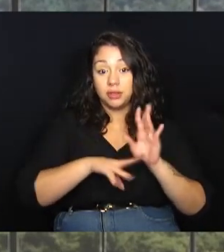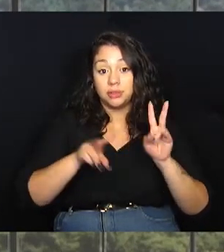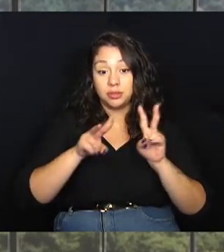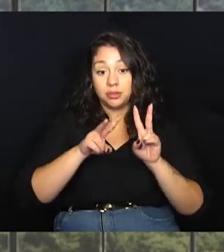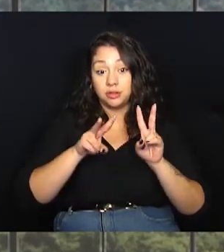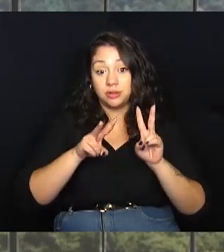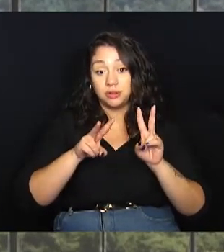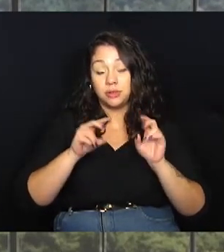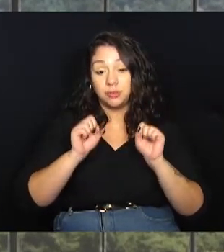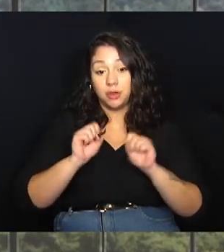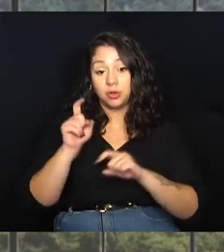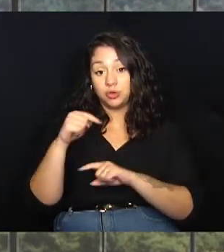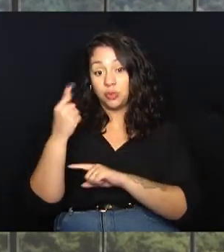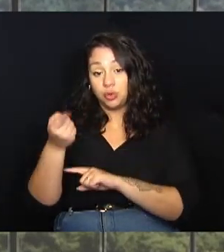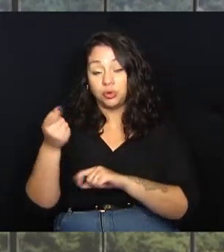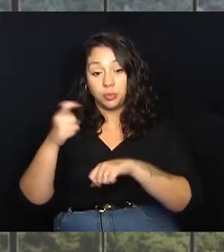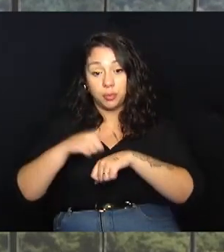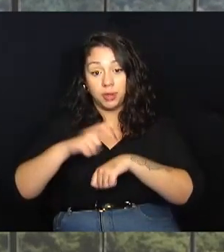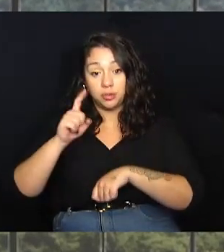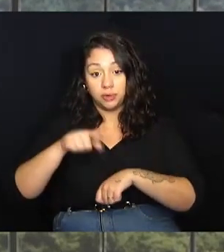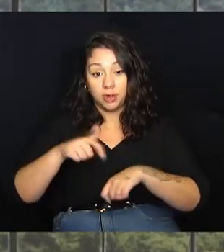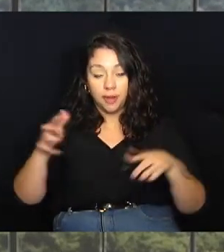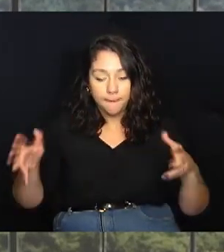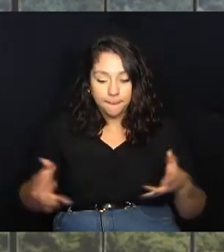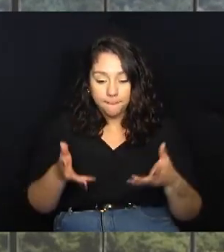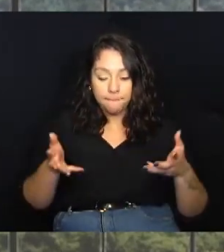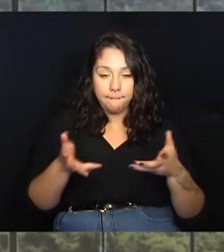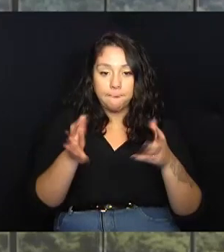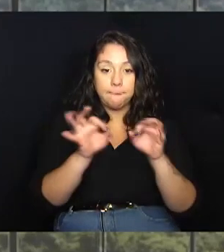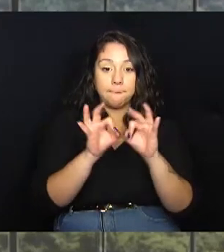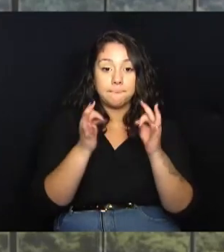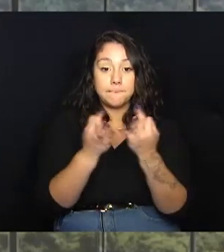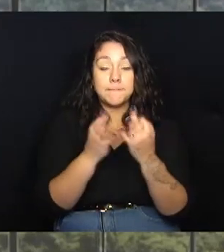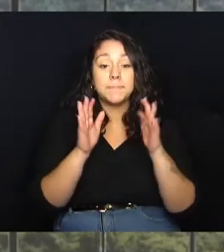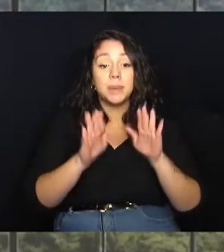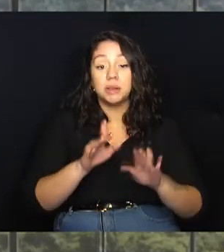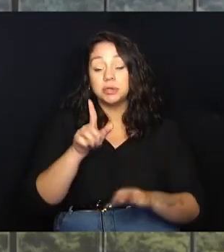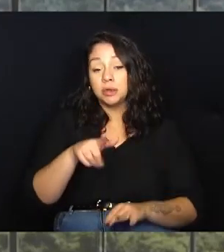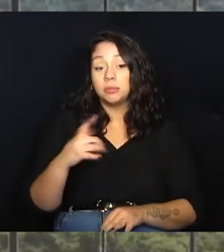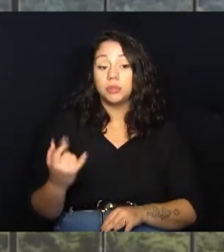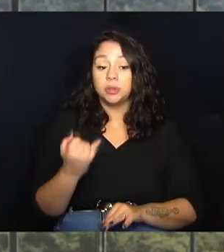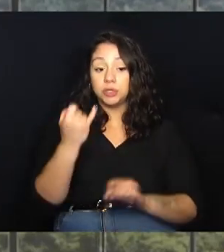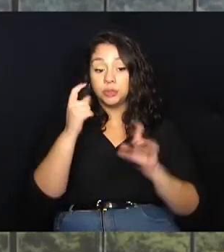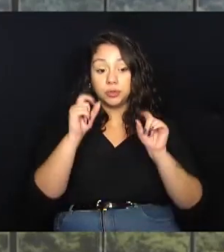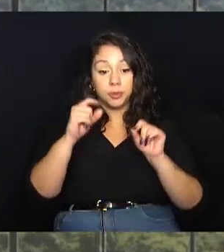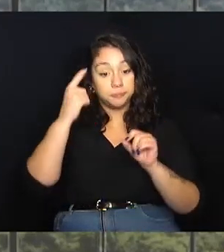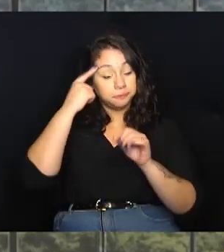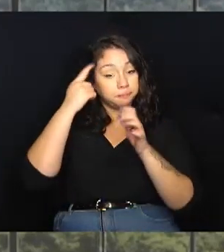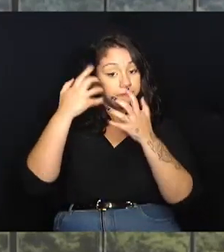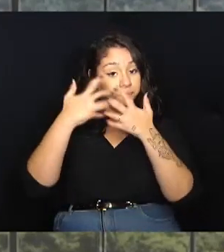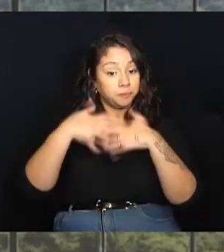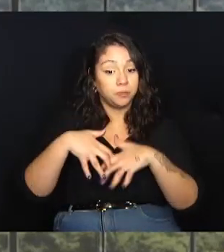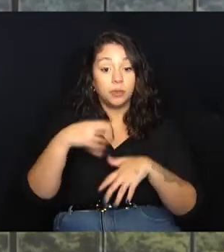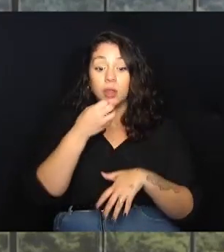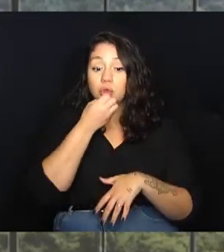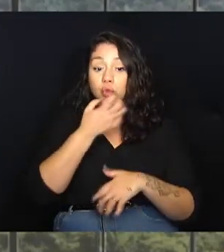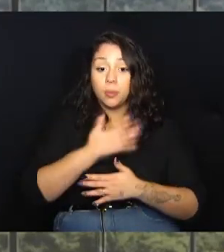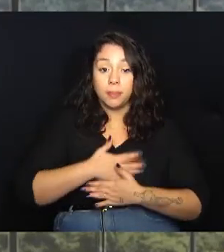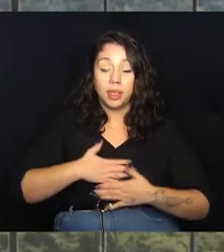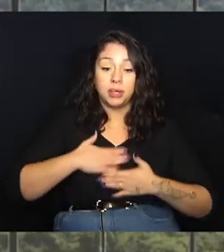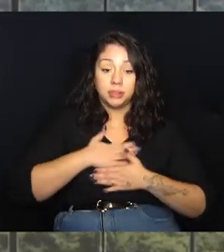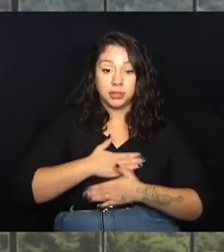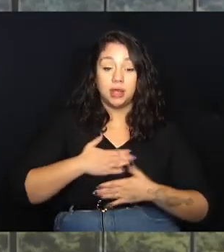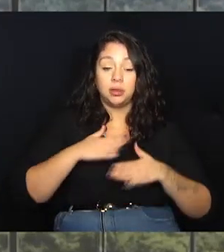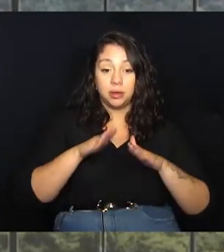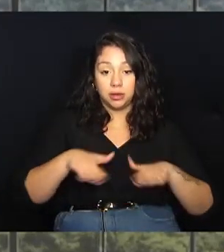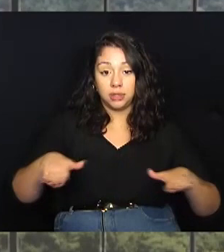gente pode fazer num outro momento, sobre a promoção da família como um todo, mas o importante é que a gente pense no bem-estar da criança, né? A